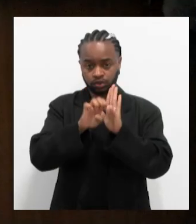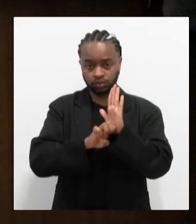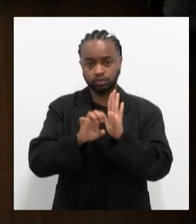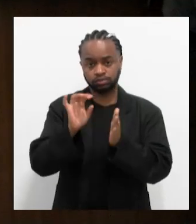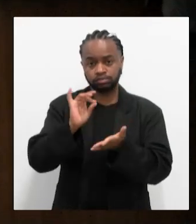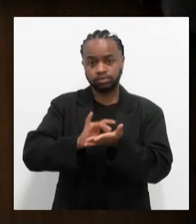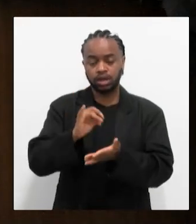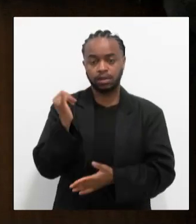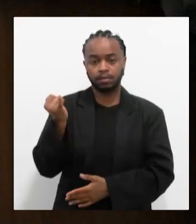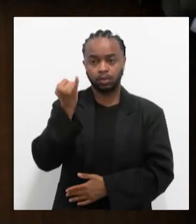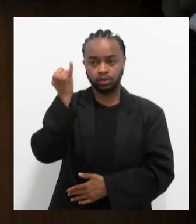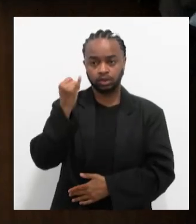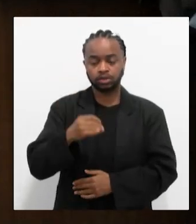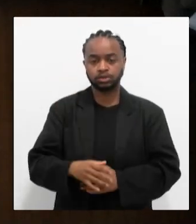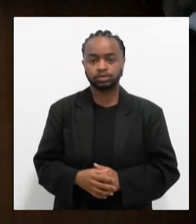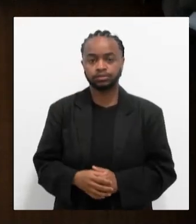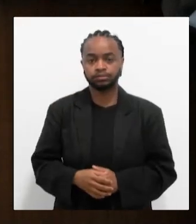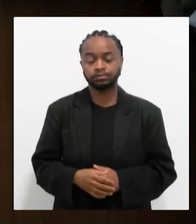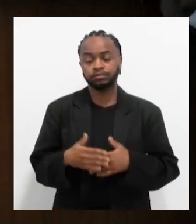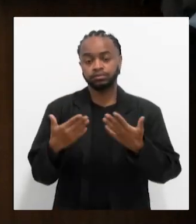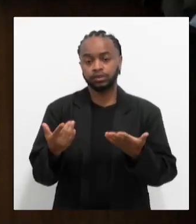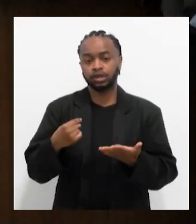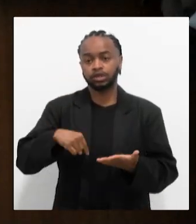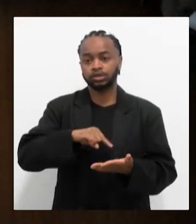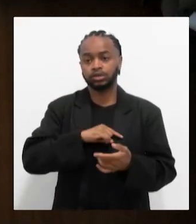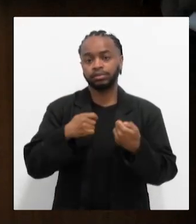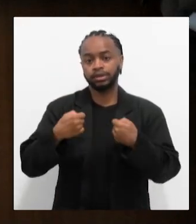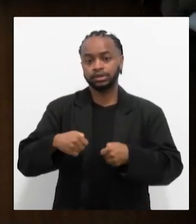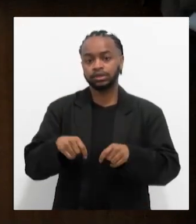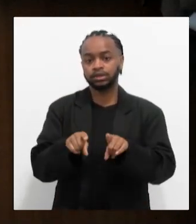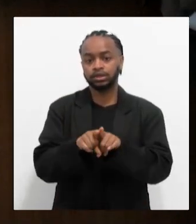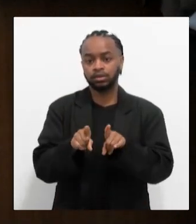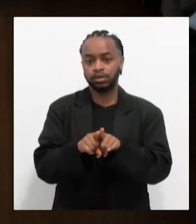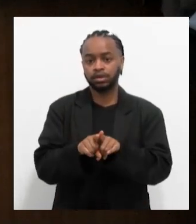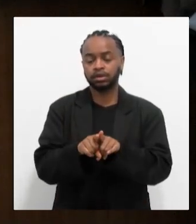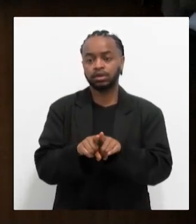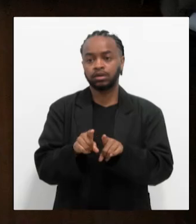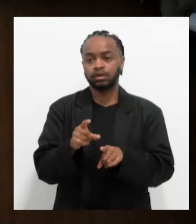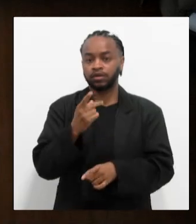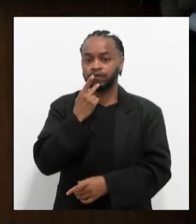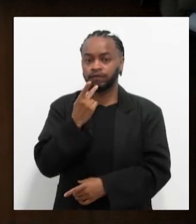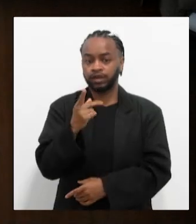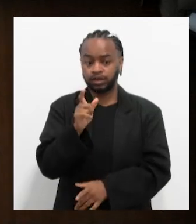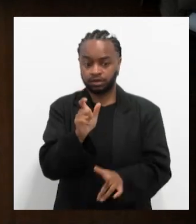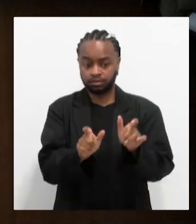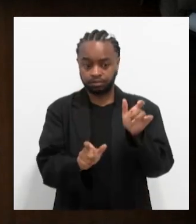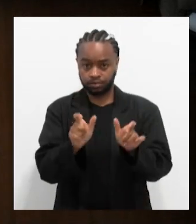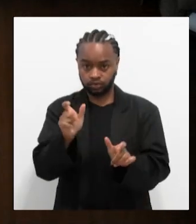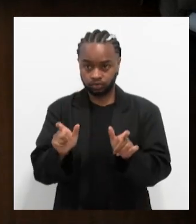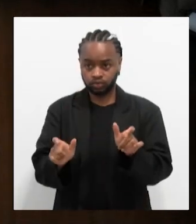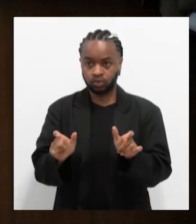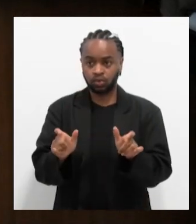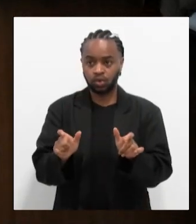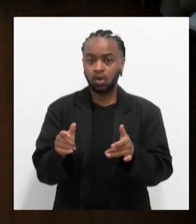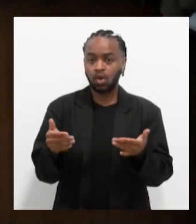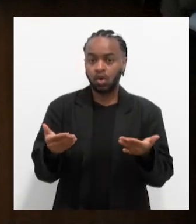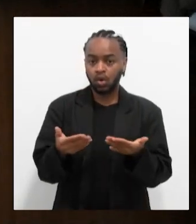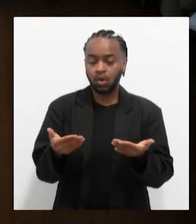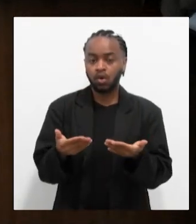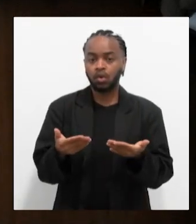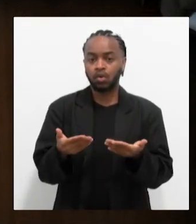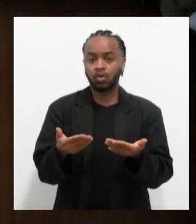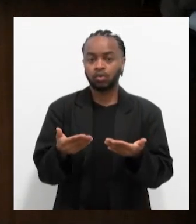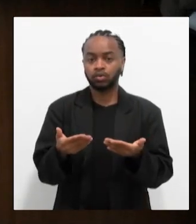relevância. E também nós precisamos, mais uma vez, citar que essas pessoas que hoje estão ganhando